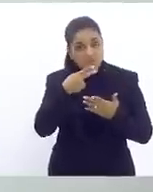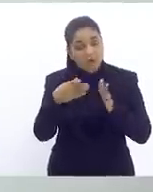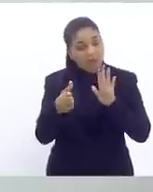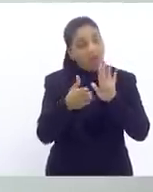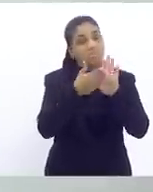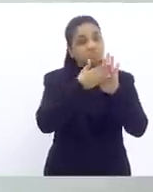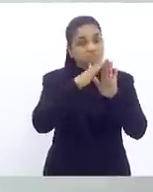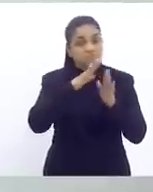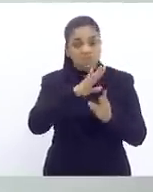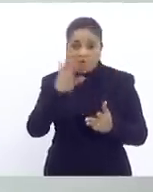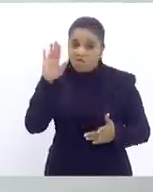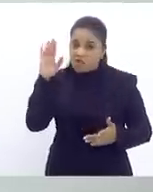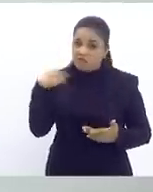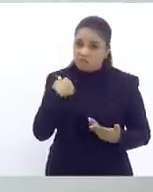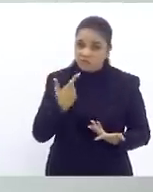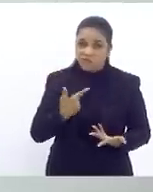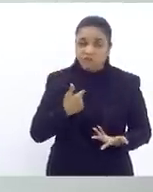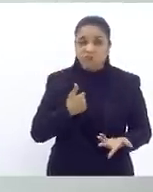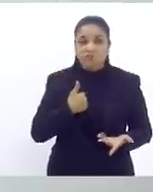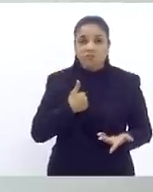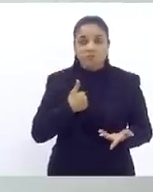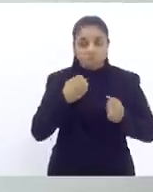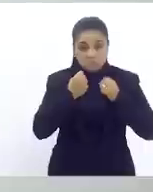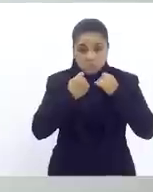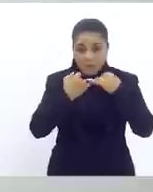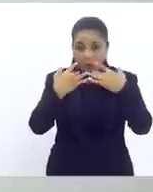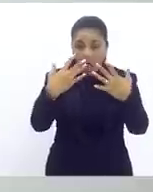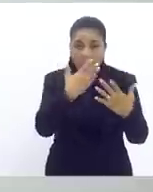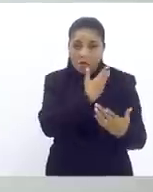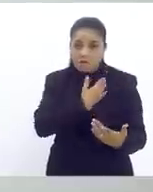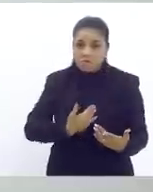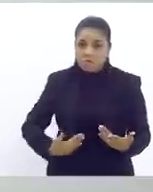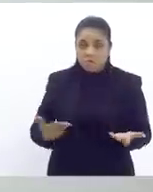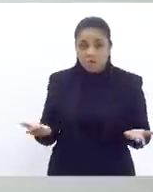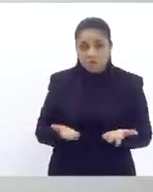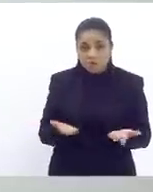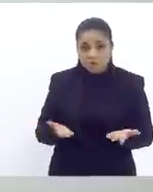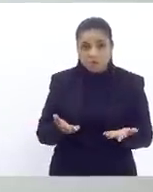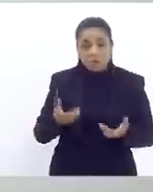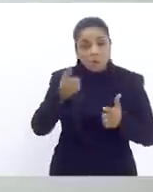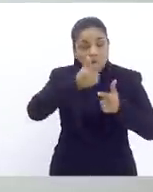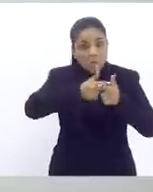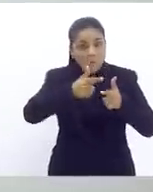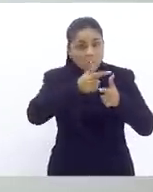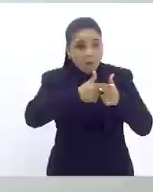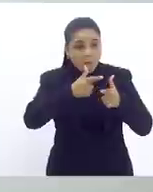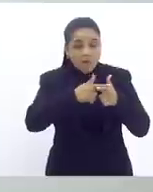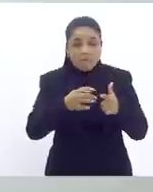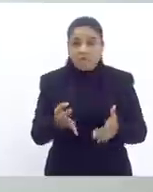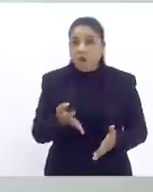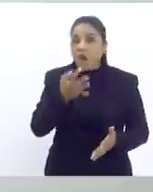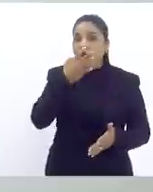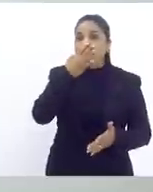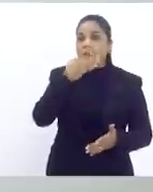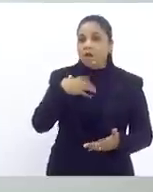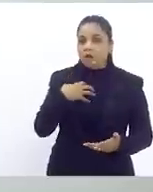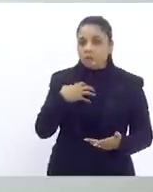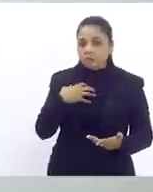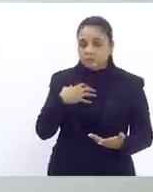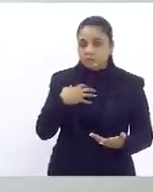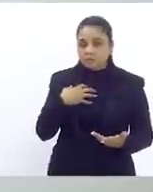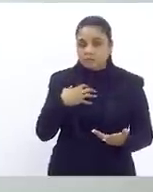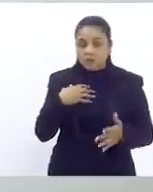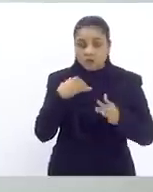esmiuçando aqui ao longo dessa Assembleia o tamanho do problema é Causa muita perplexidade porque os órgãos de origem